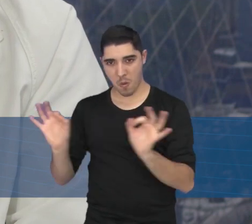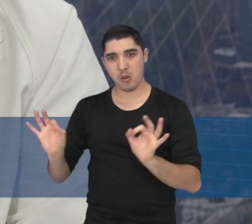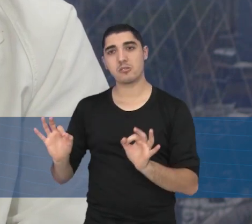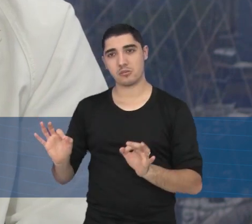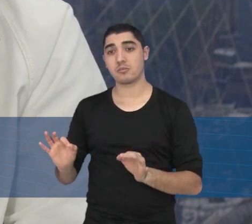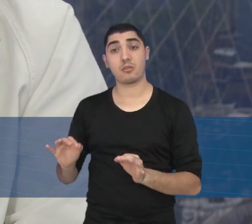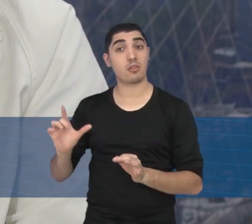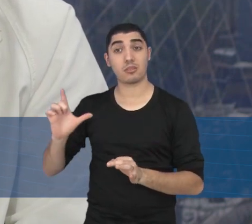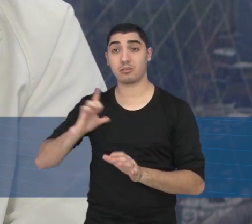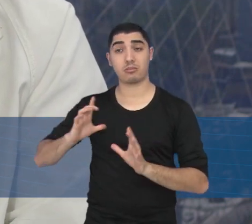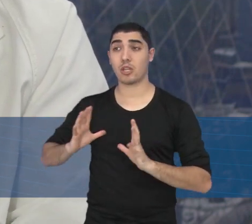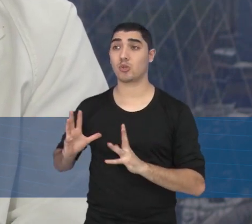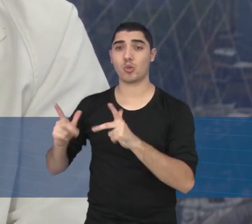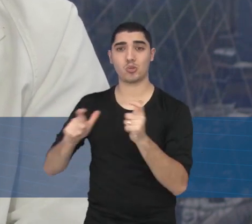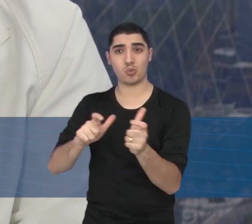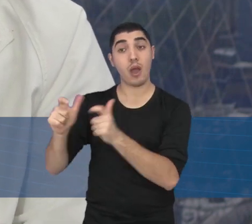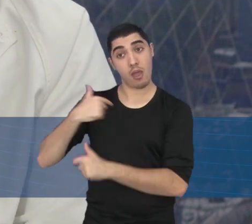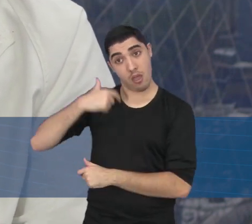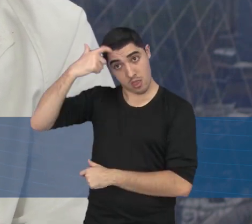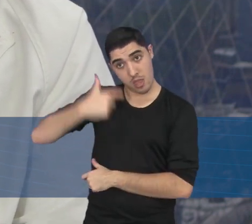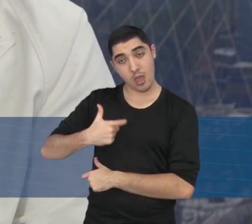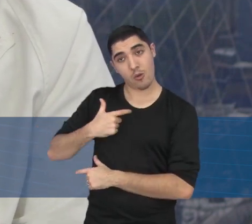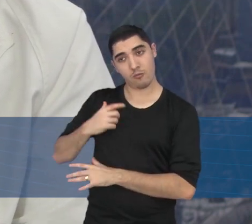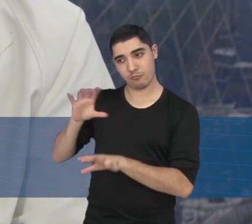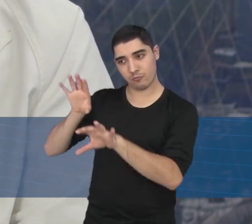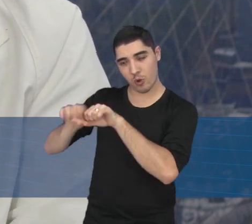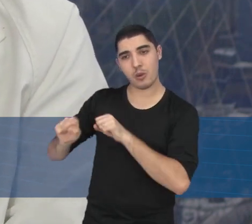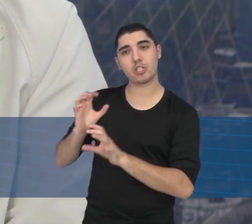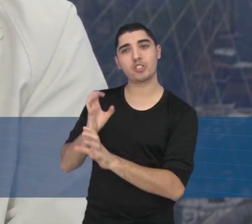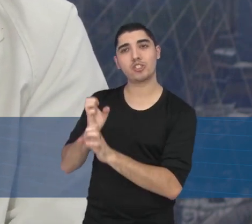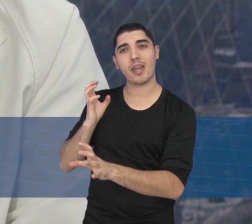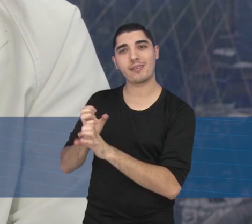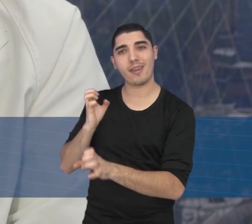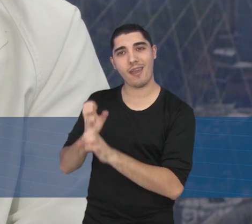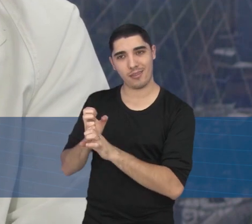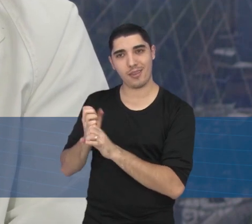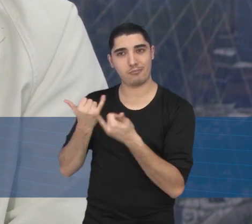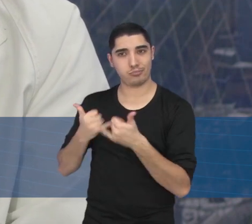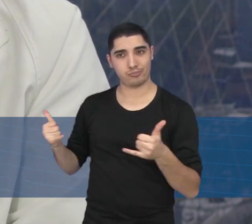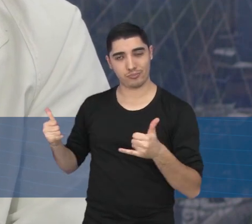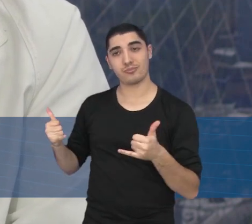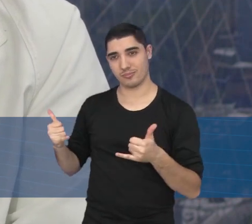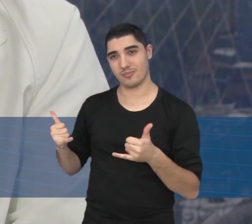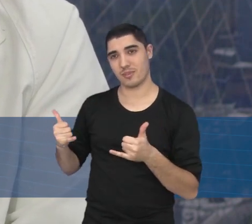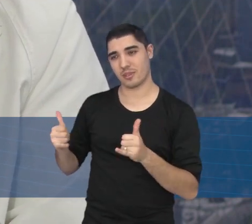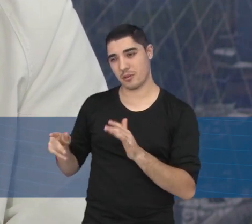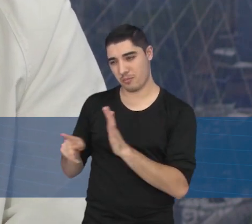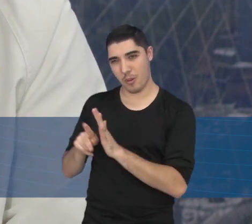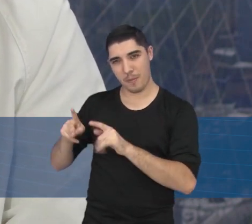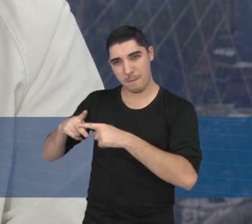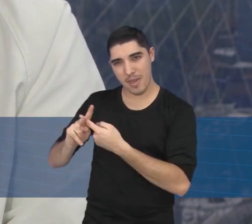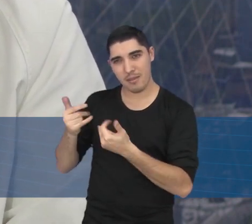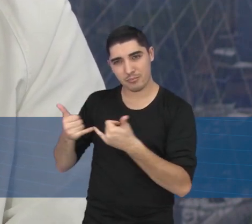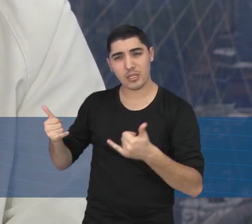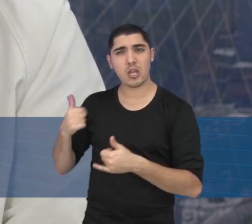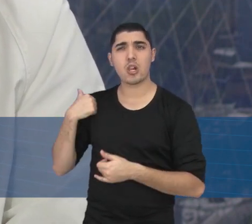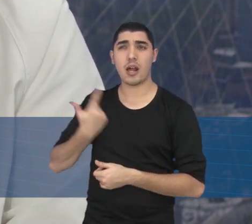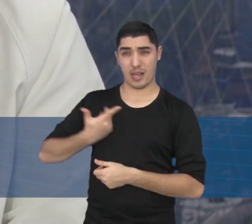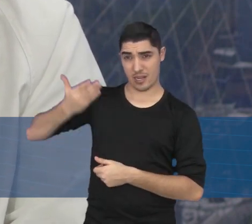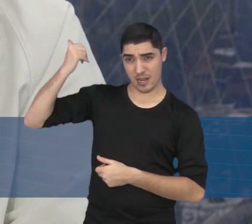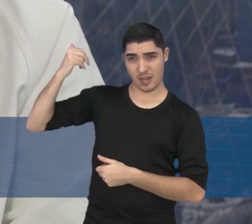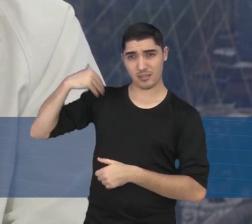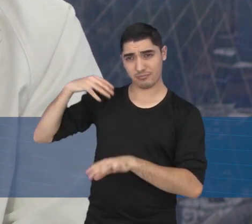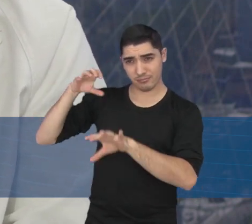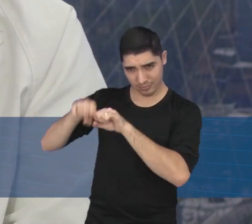em todos os lugares. Eu sou engenheiro eletrônico, né? Eu me formei, quando eu me formei, a gente falava de eletrônica